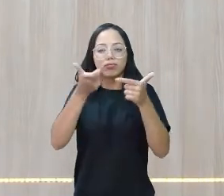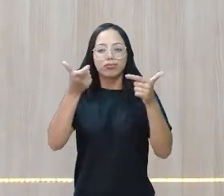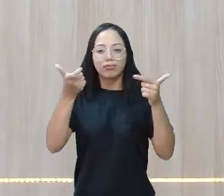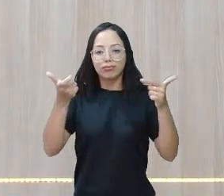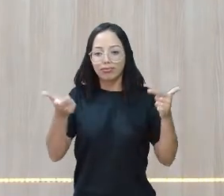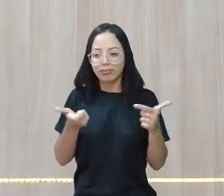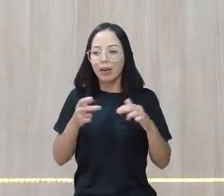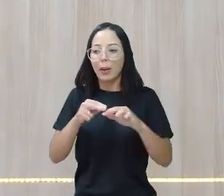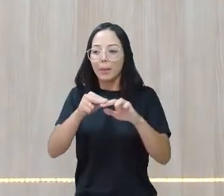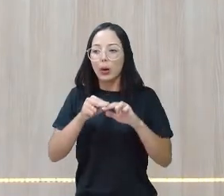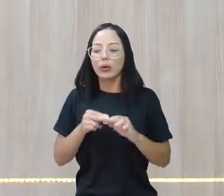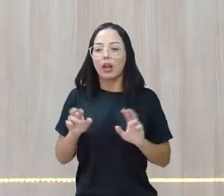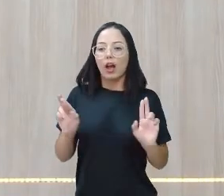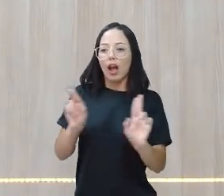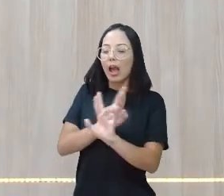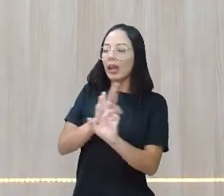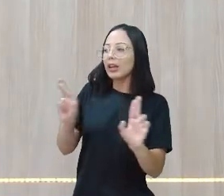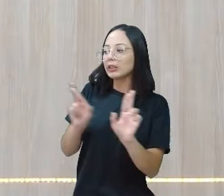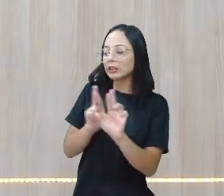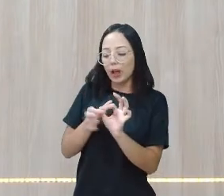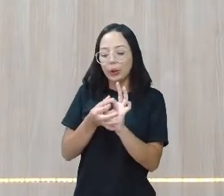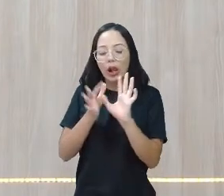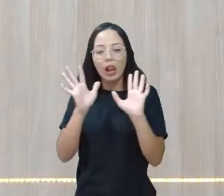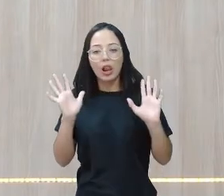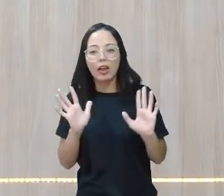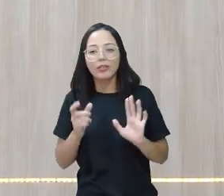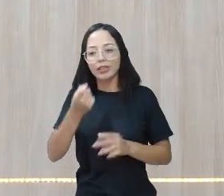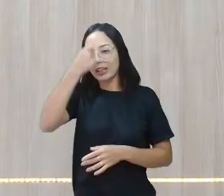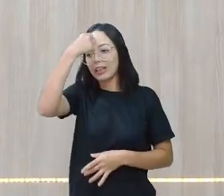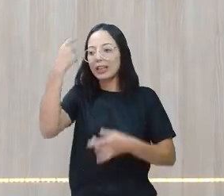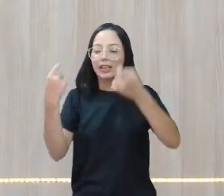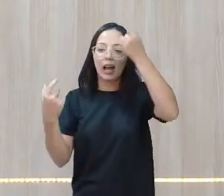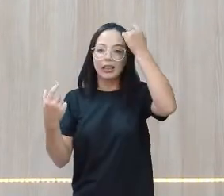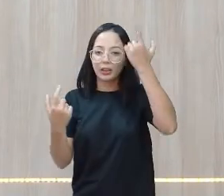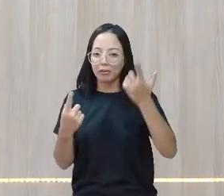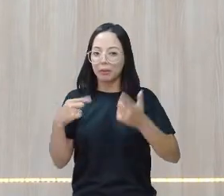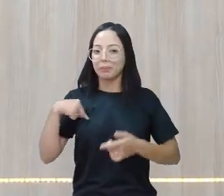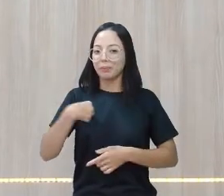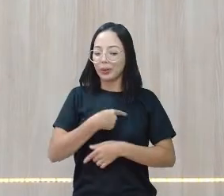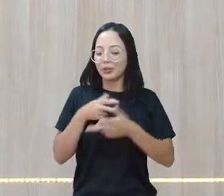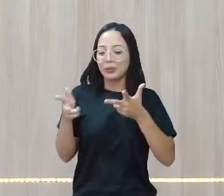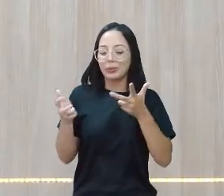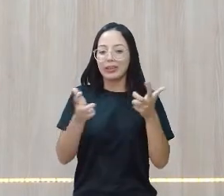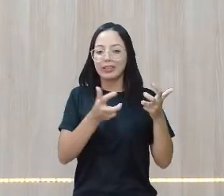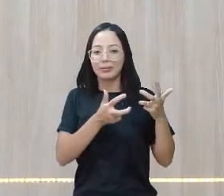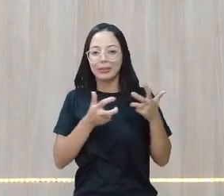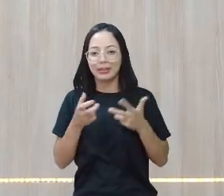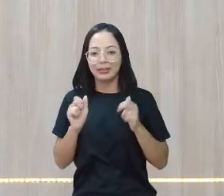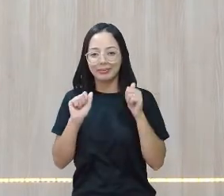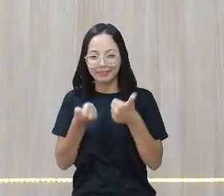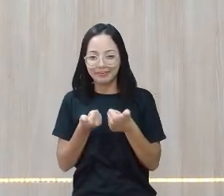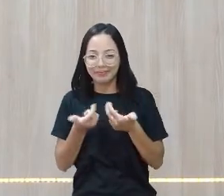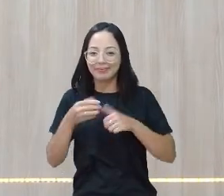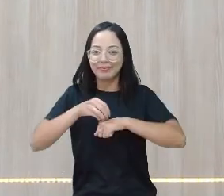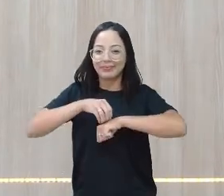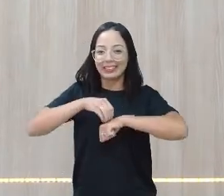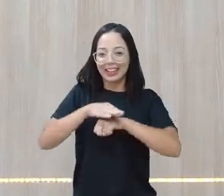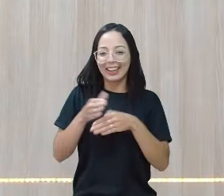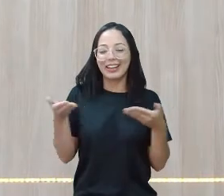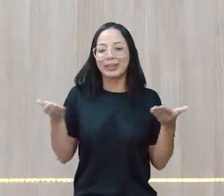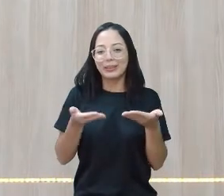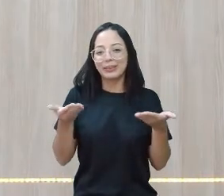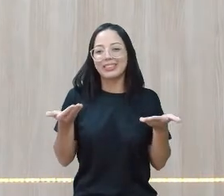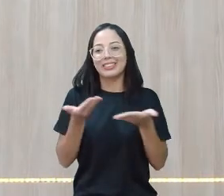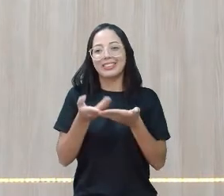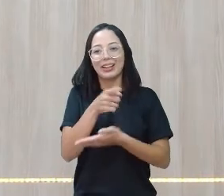isso relacionando de forma livre e de forma criativa as nossas percepções. Esse é meu recado que eu deixo hoje